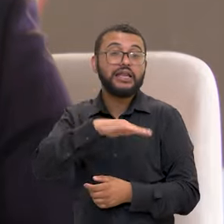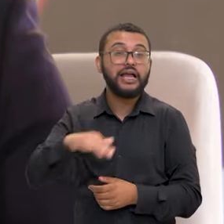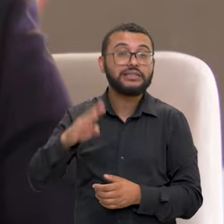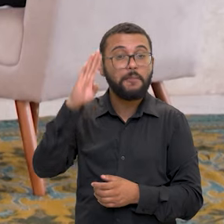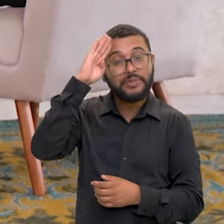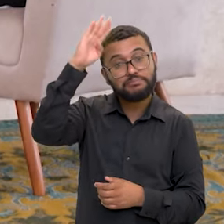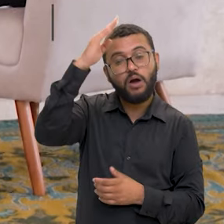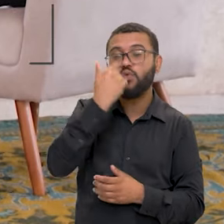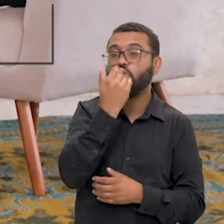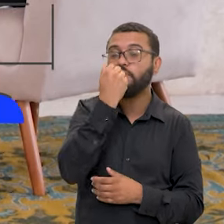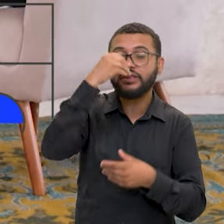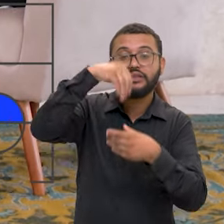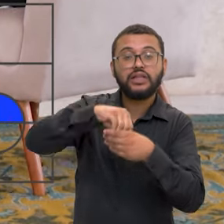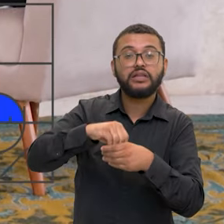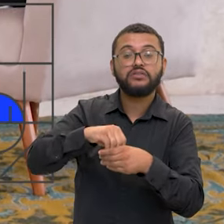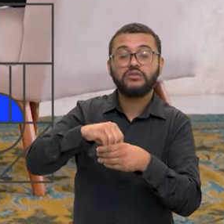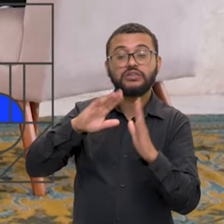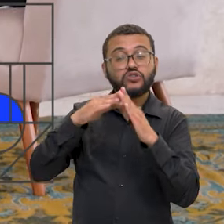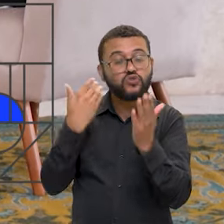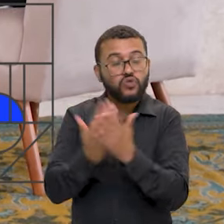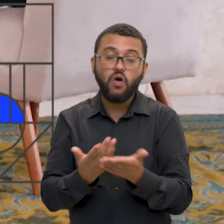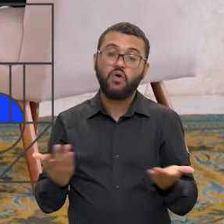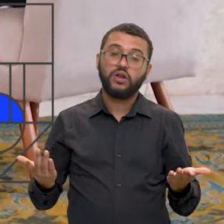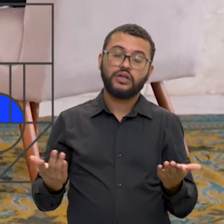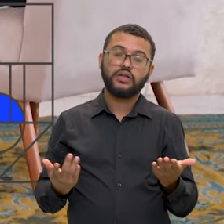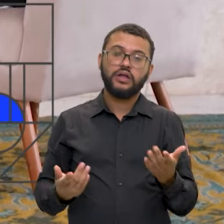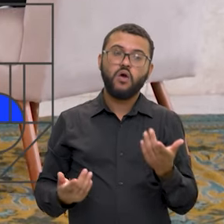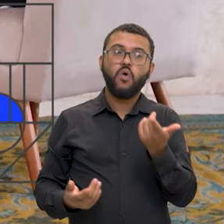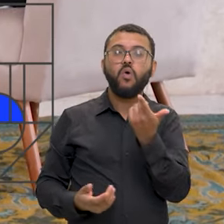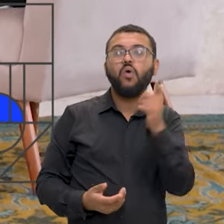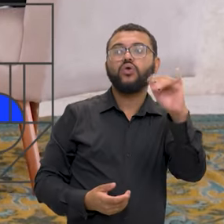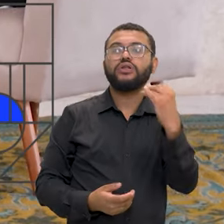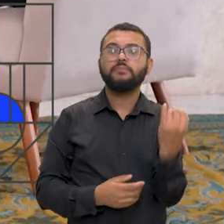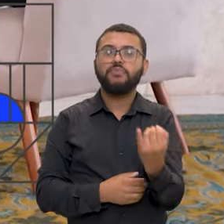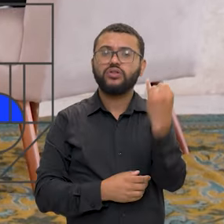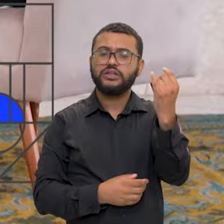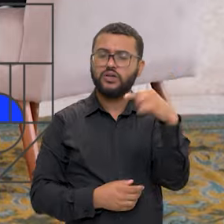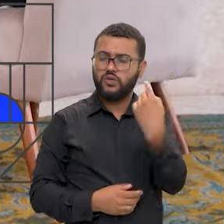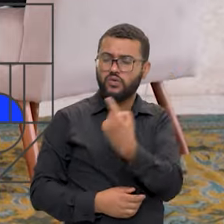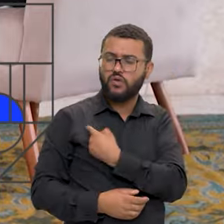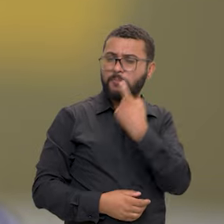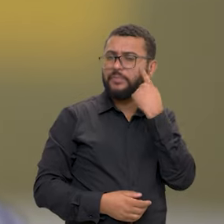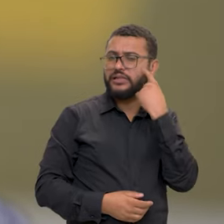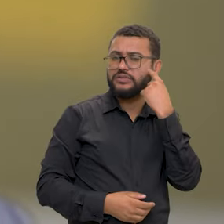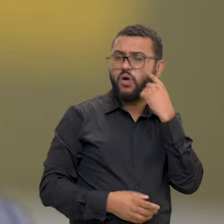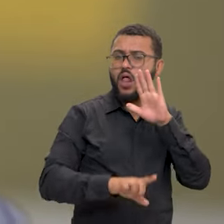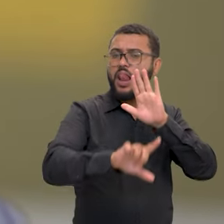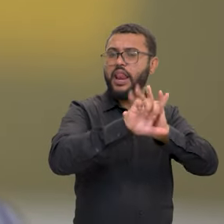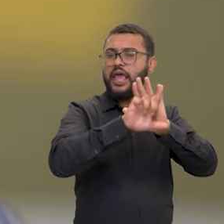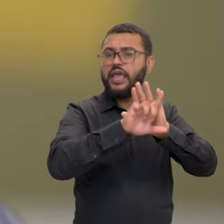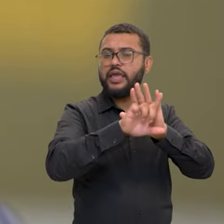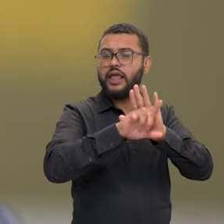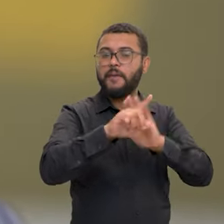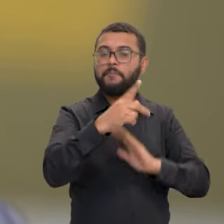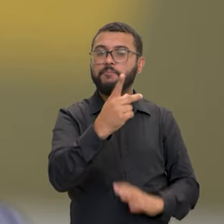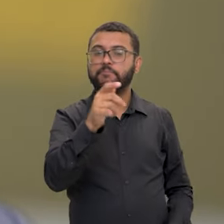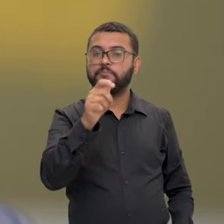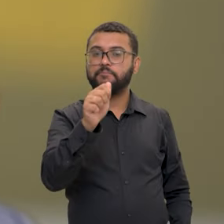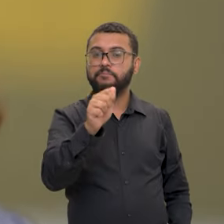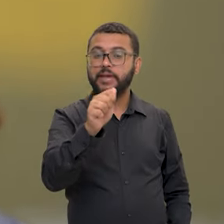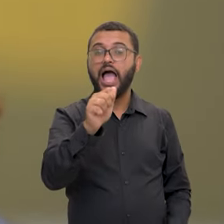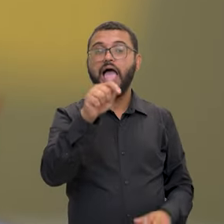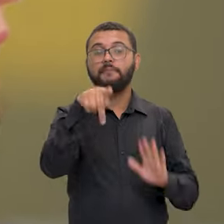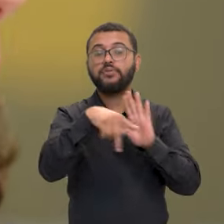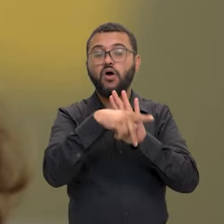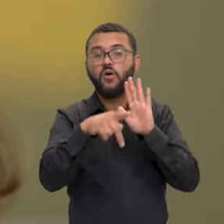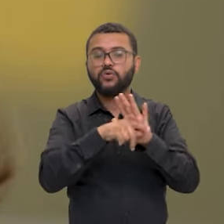elas têm na escola. E, além de tudo, nós fizemos uma lei, a lei do PA, que estabeleceu uma nova modalidade de compra institucional.